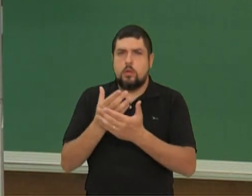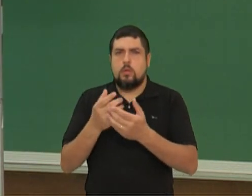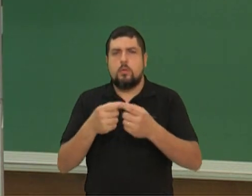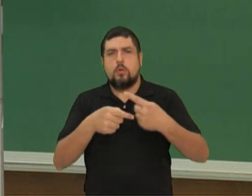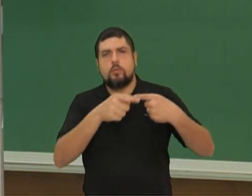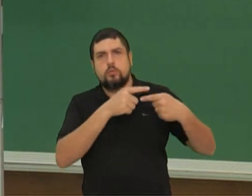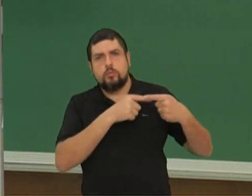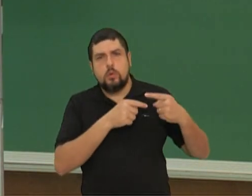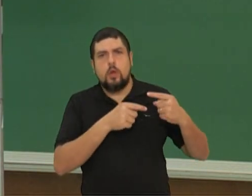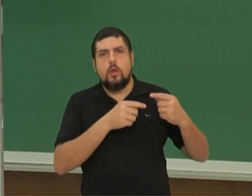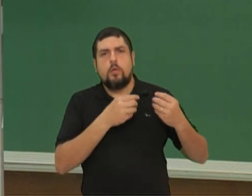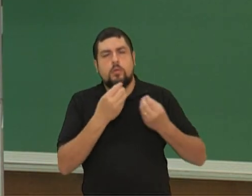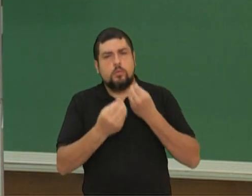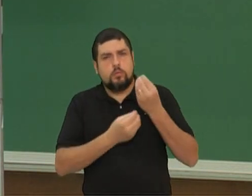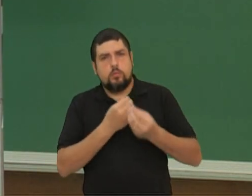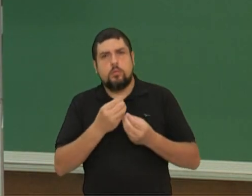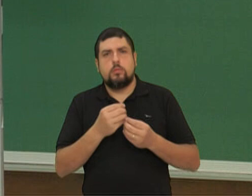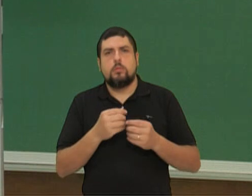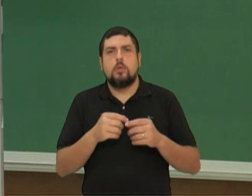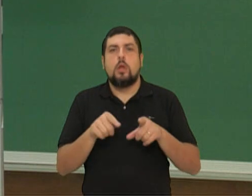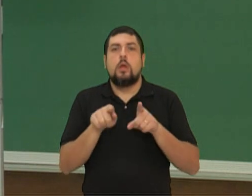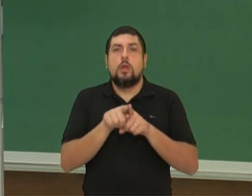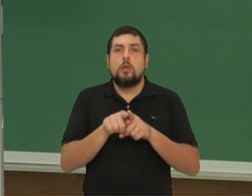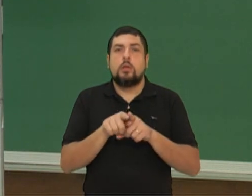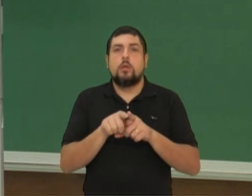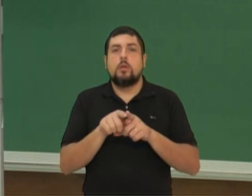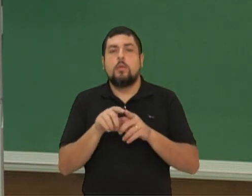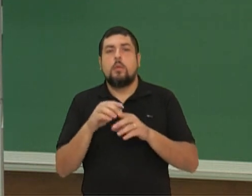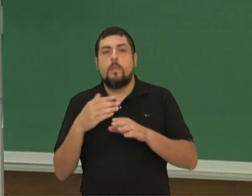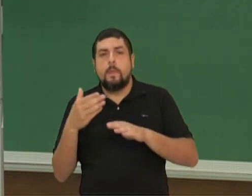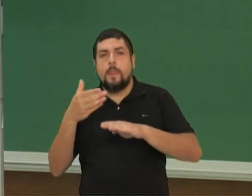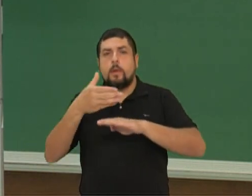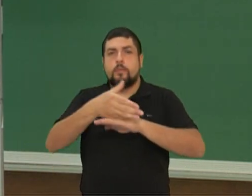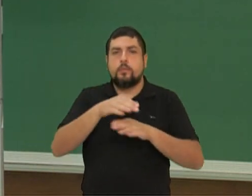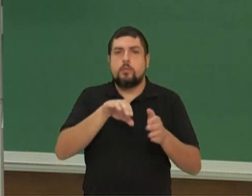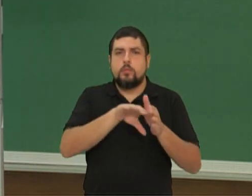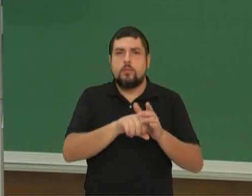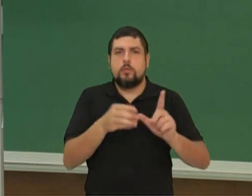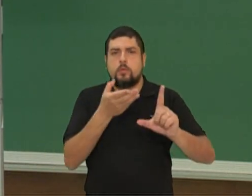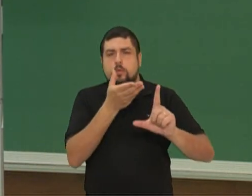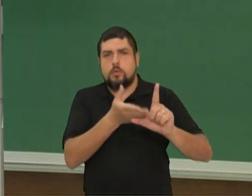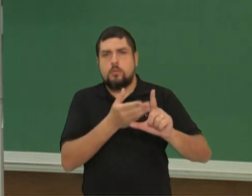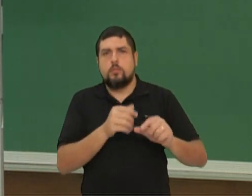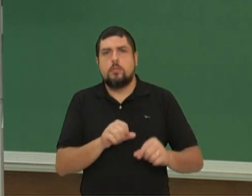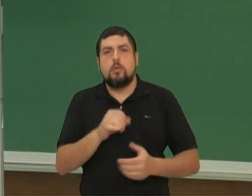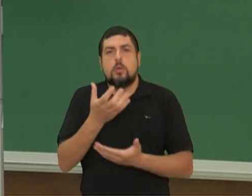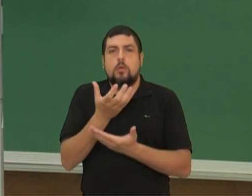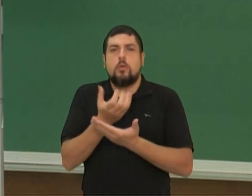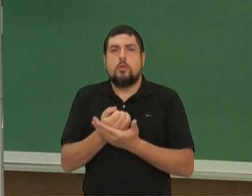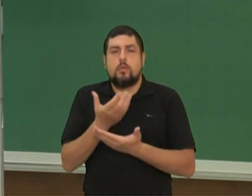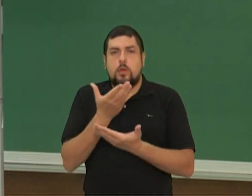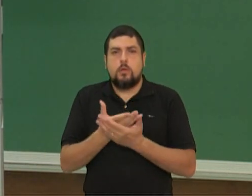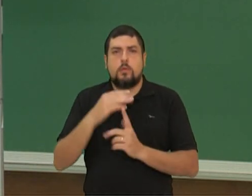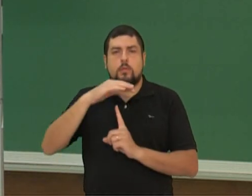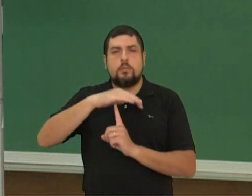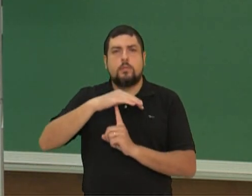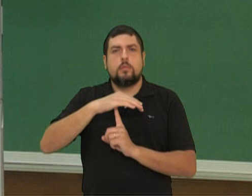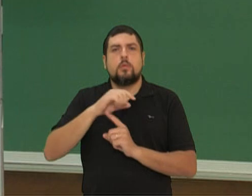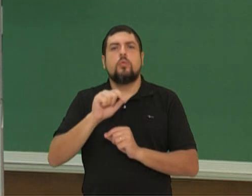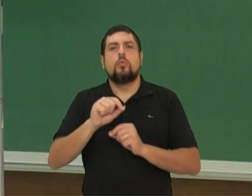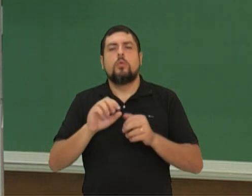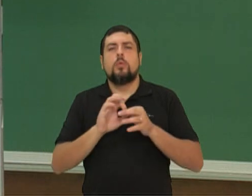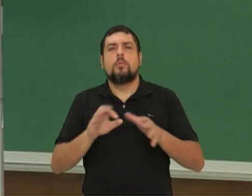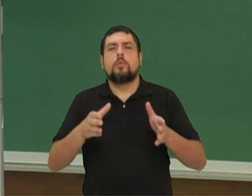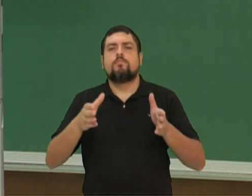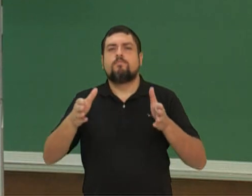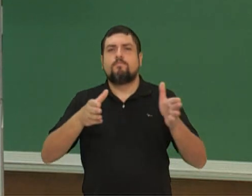revisar. E de lá você também tem acesso ao Classroom. Então, baixando o aplicativo Aula Paraná, você tem acesso a tudo.